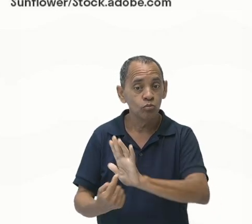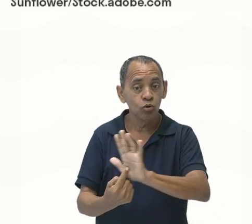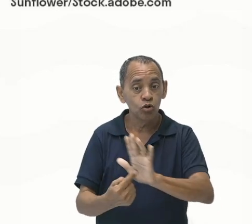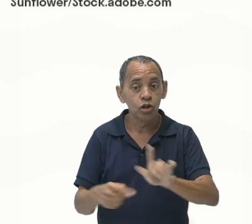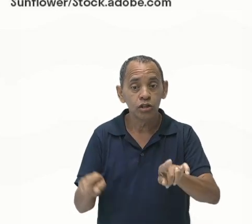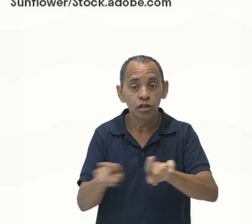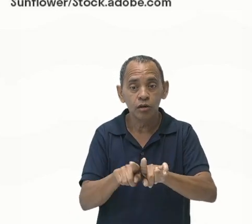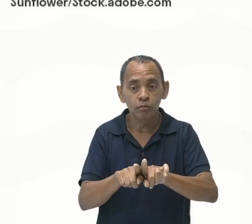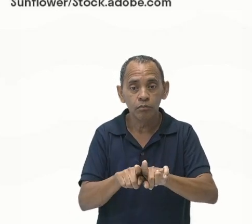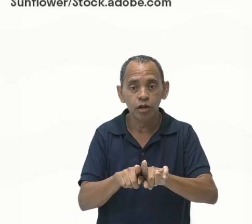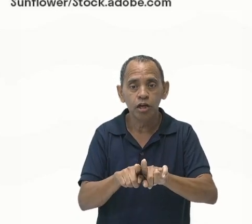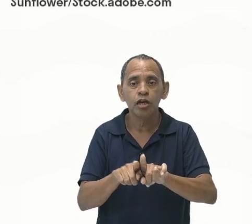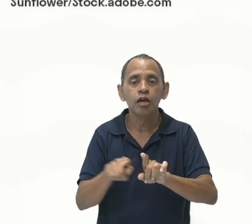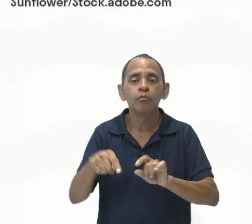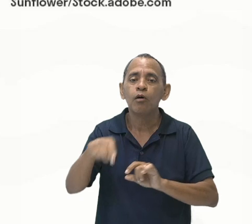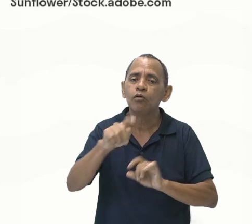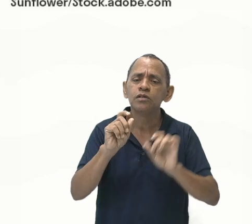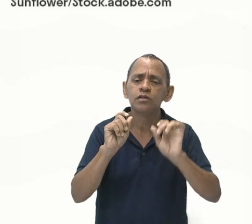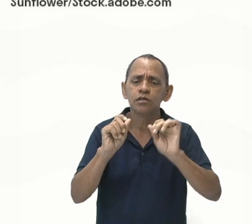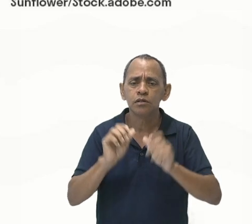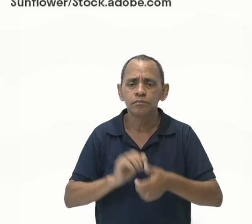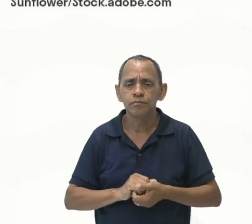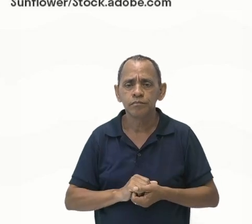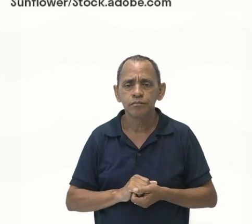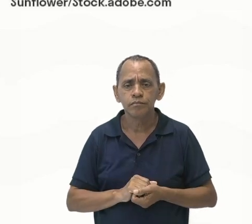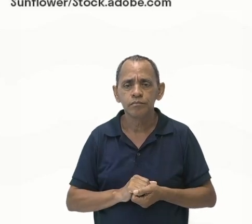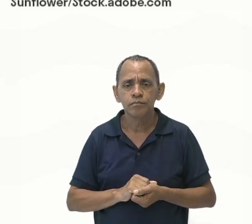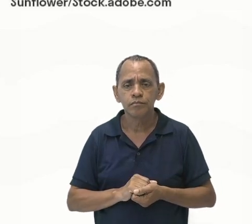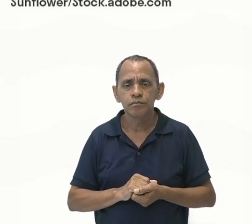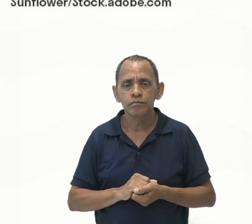continuidade, eu gostaria de destacar também para